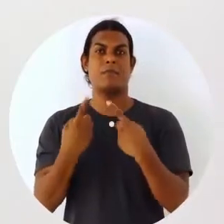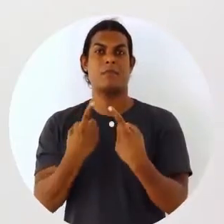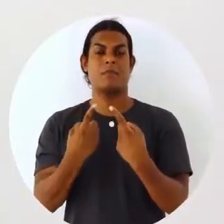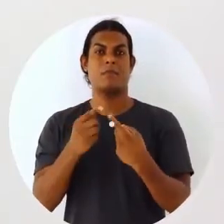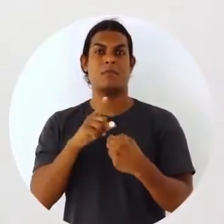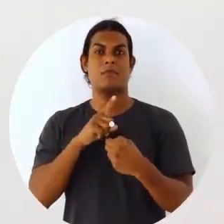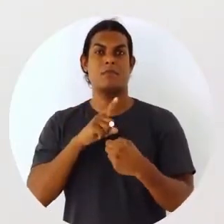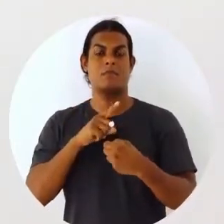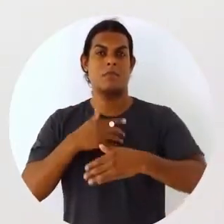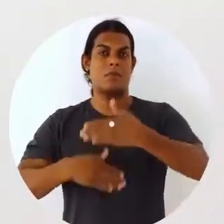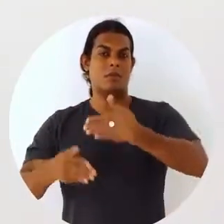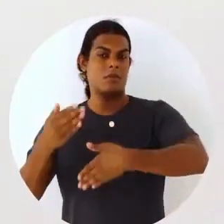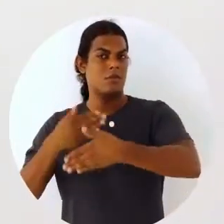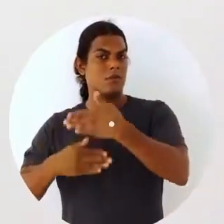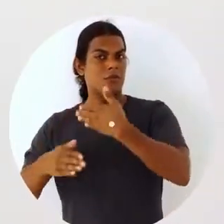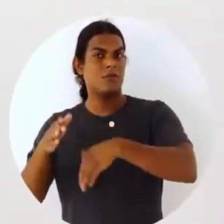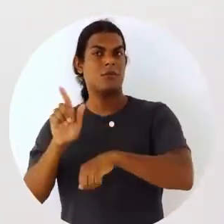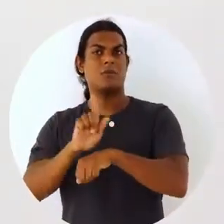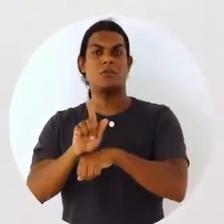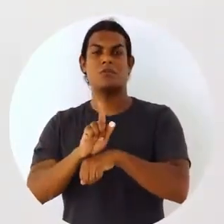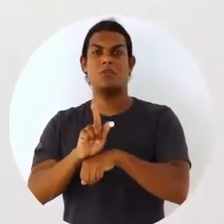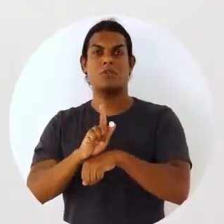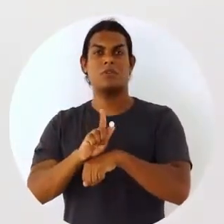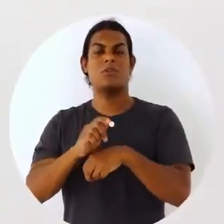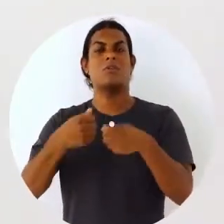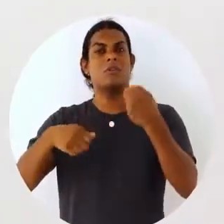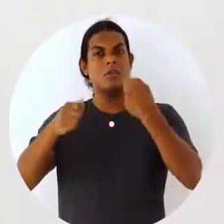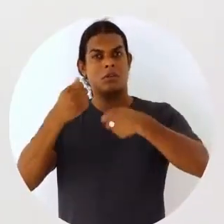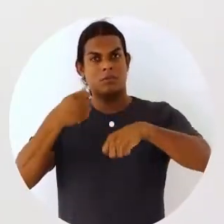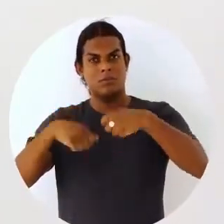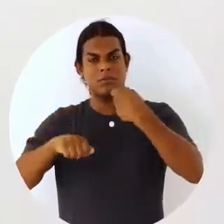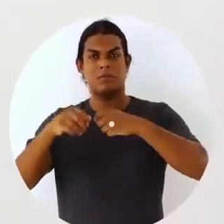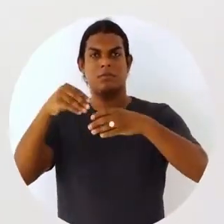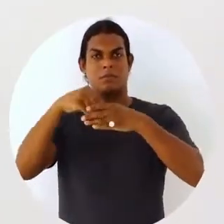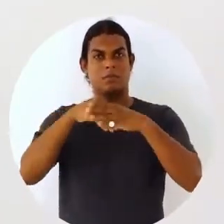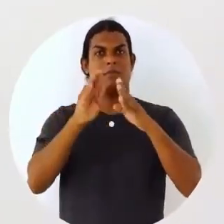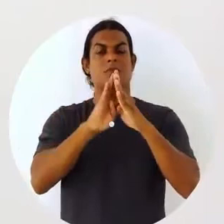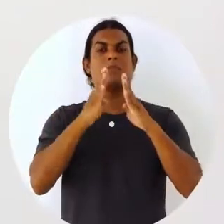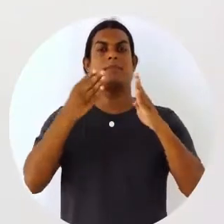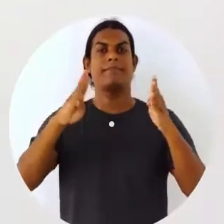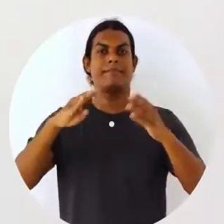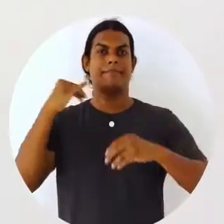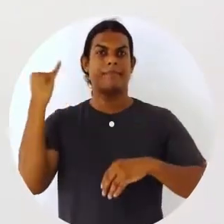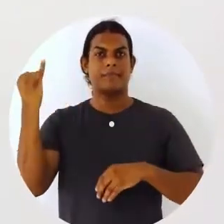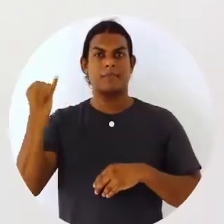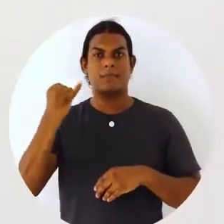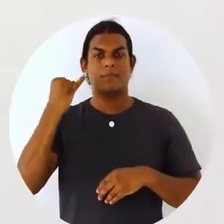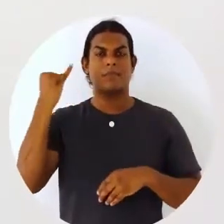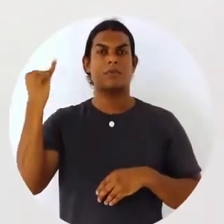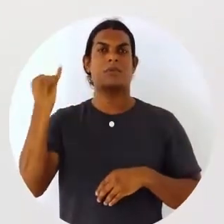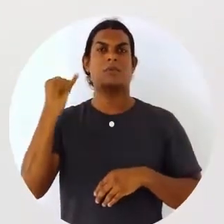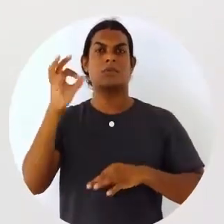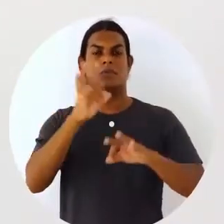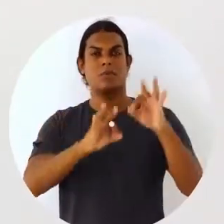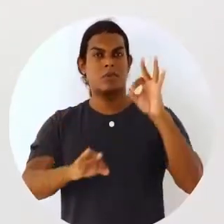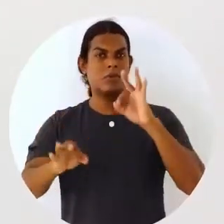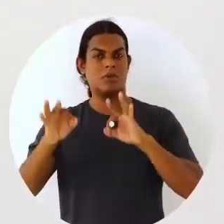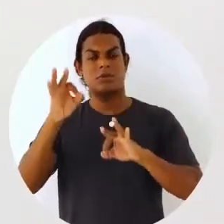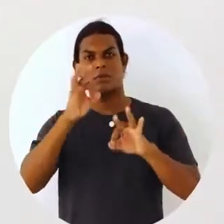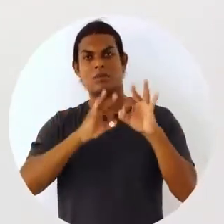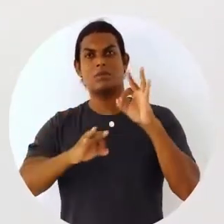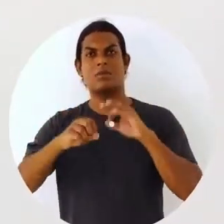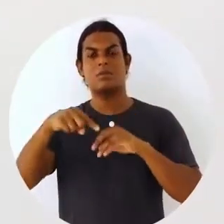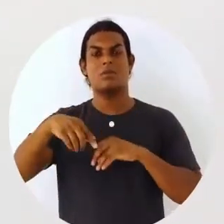de outros aspectos administrativos que estão dentro da biblioteca e que são importantes para que ela possa estar funcionando